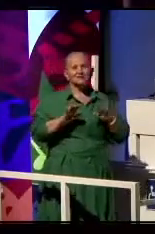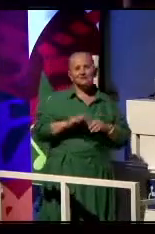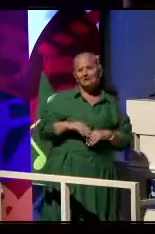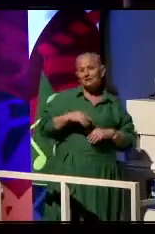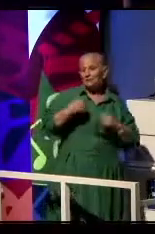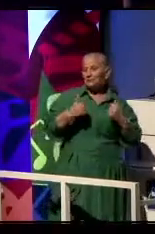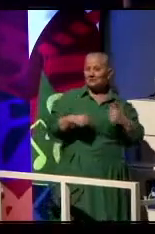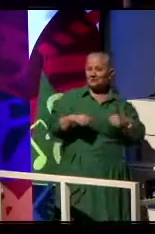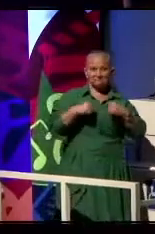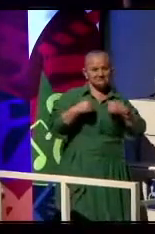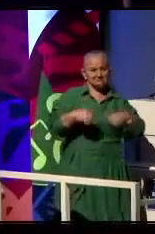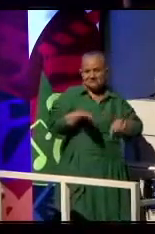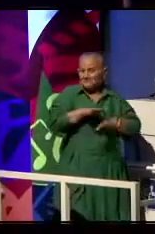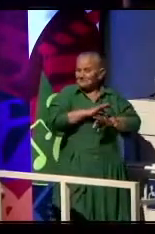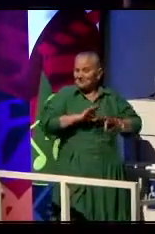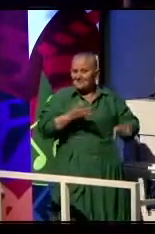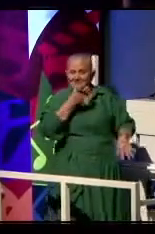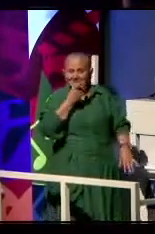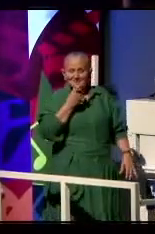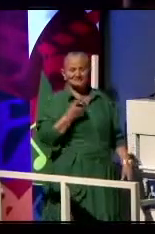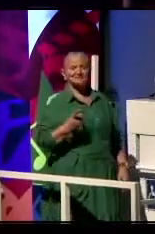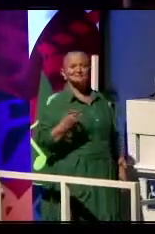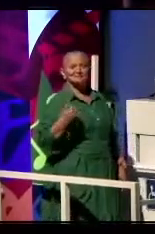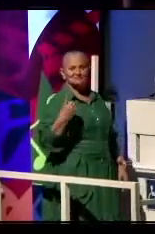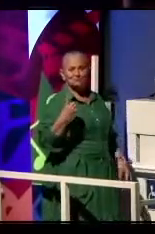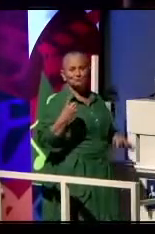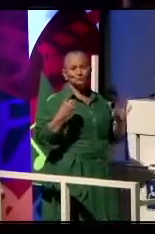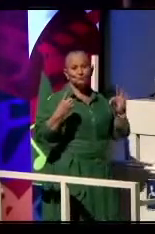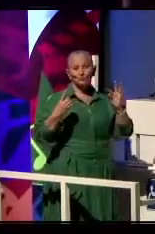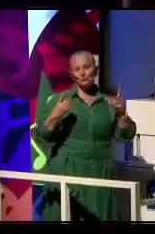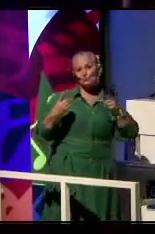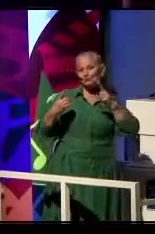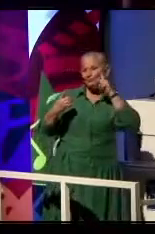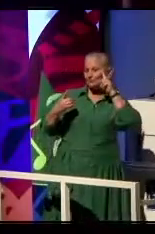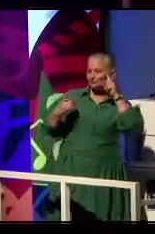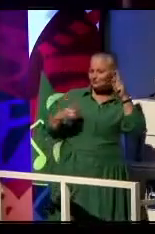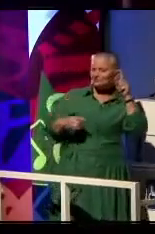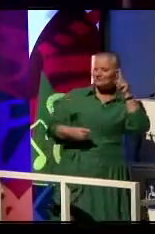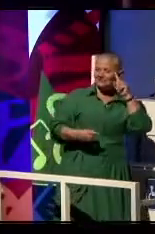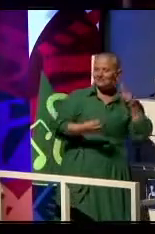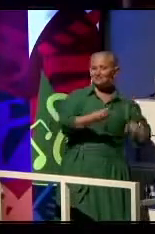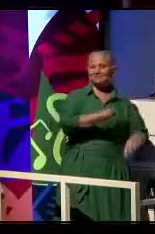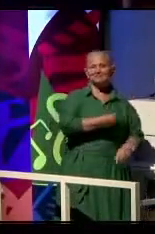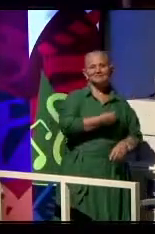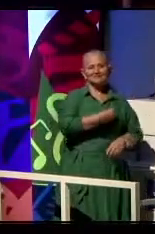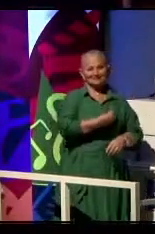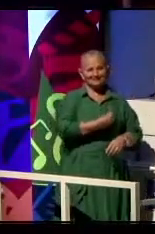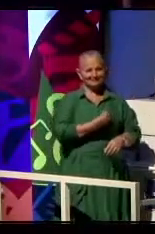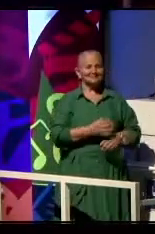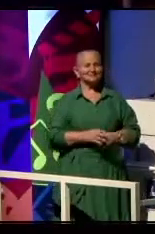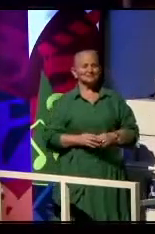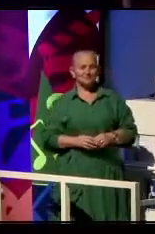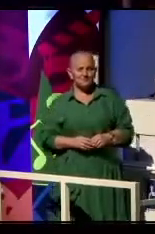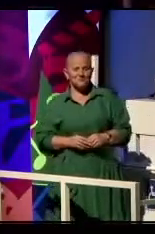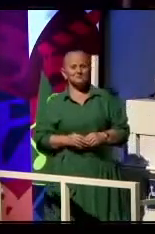Não precisam da solidão, todo dia é dia de viver.